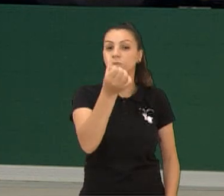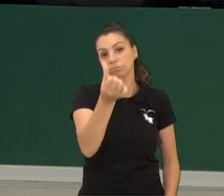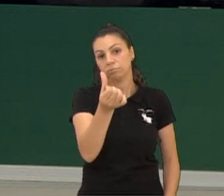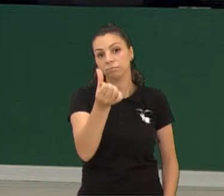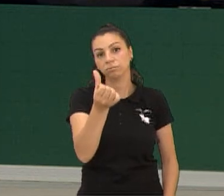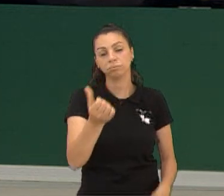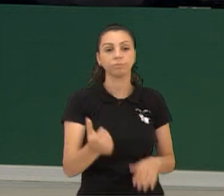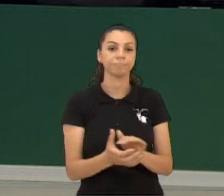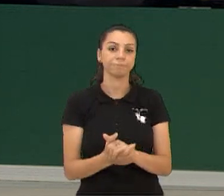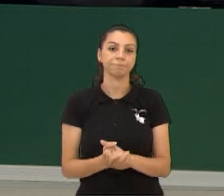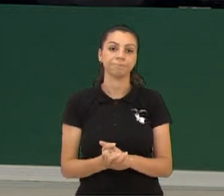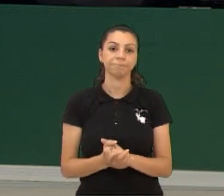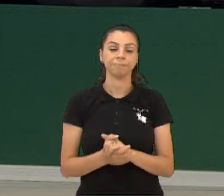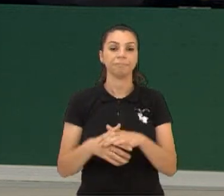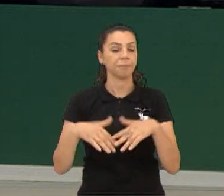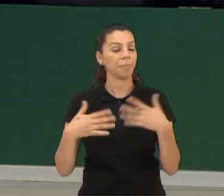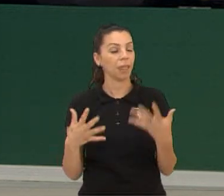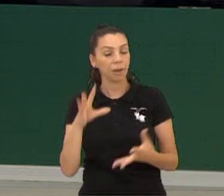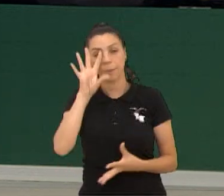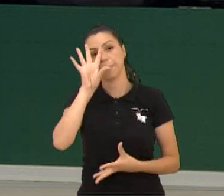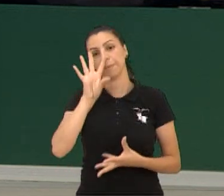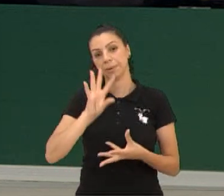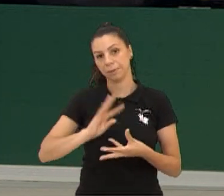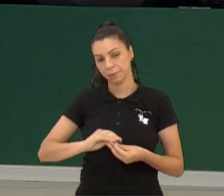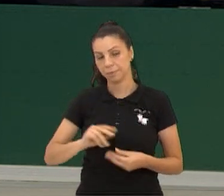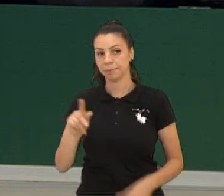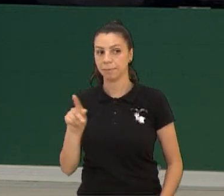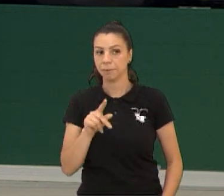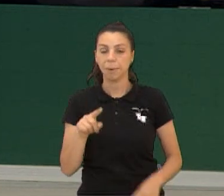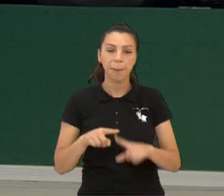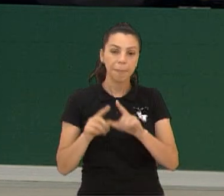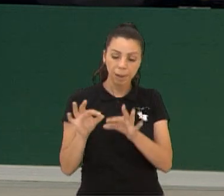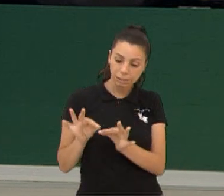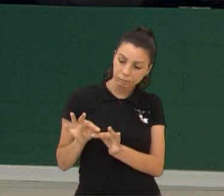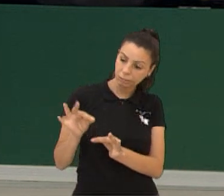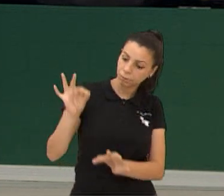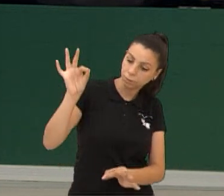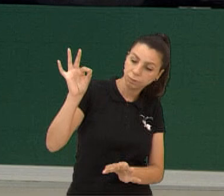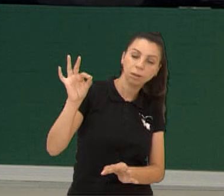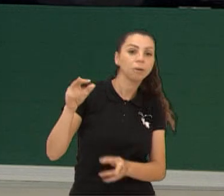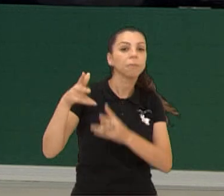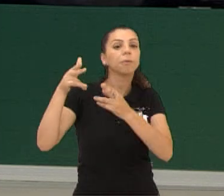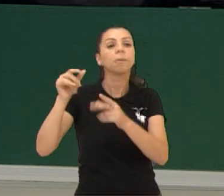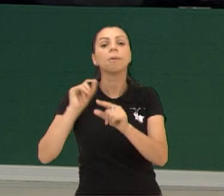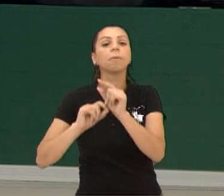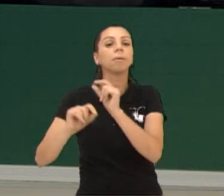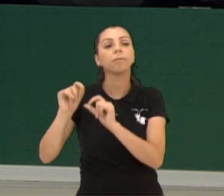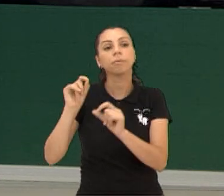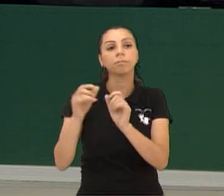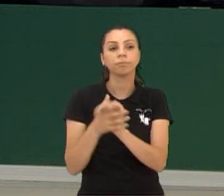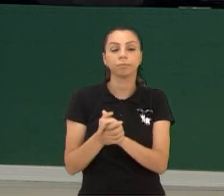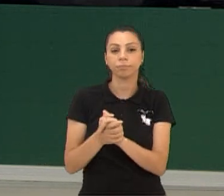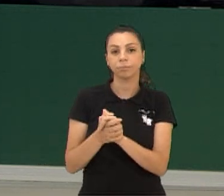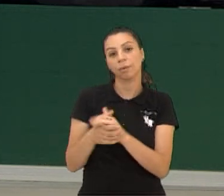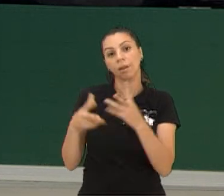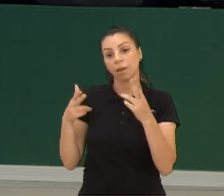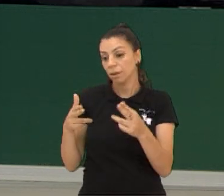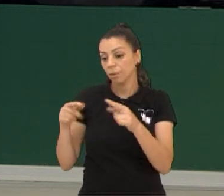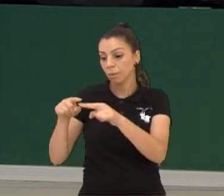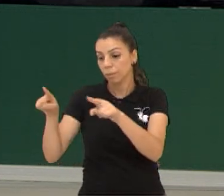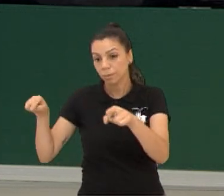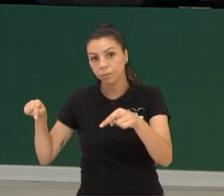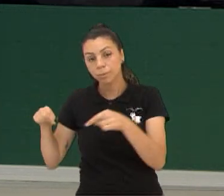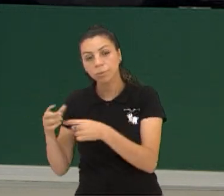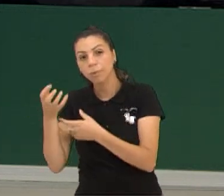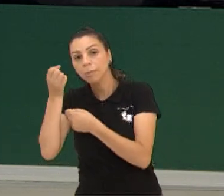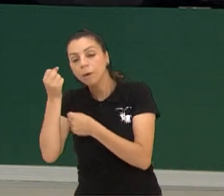aqui. Ah, entendi, professora. E essa medida aqui, ela vai ser a mesma de quem, ó? É a mesma dessa parede,